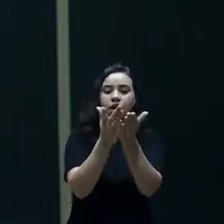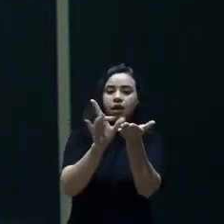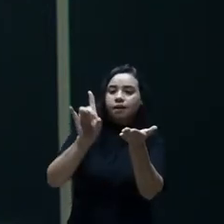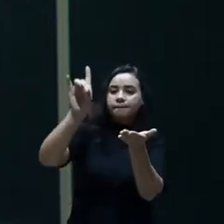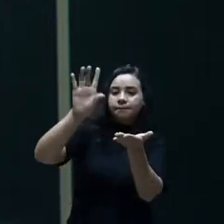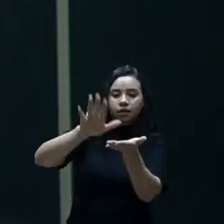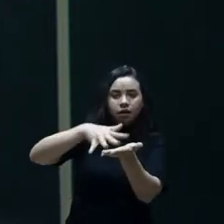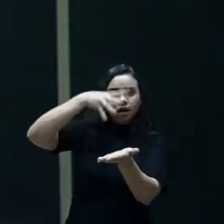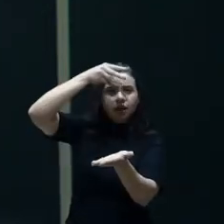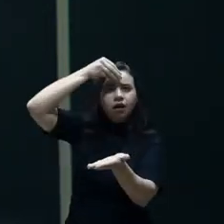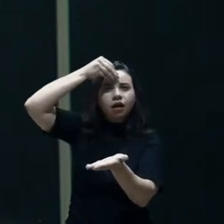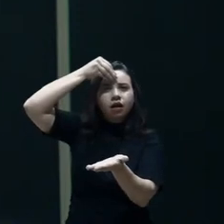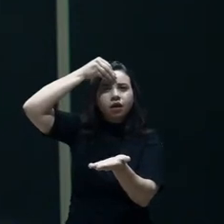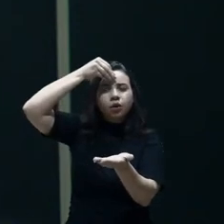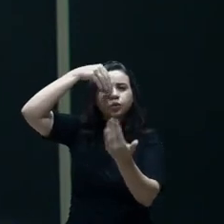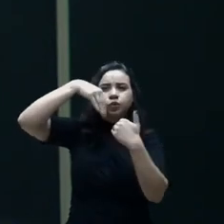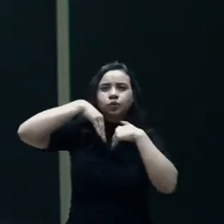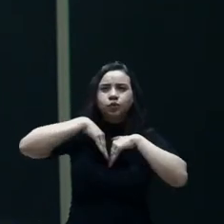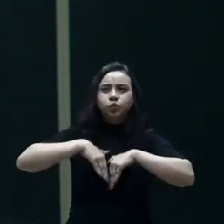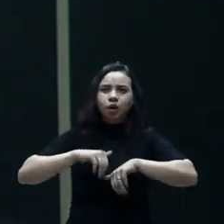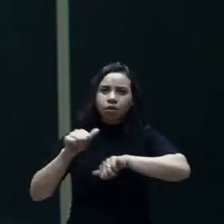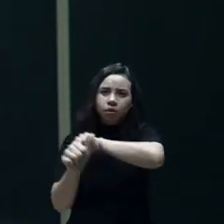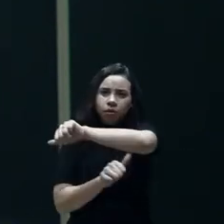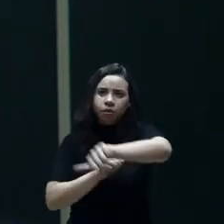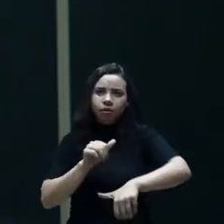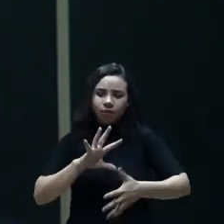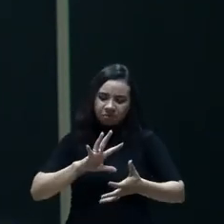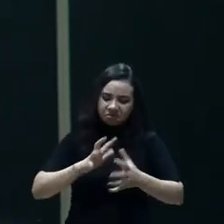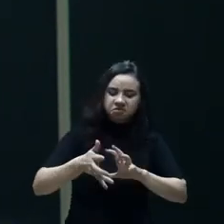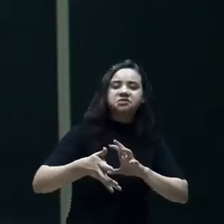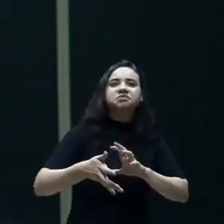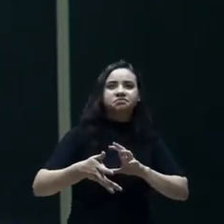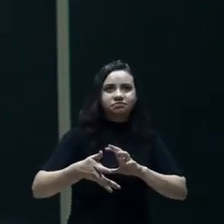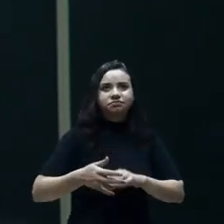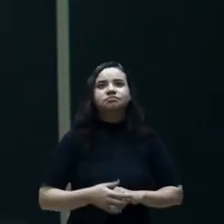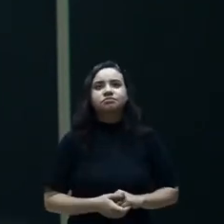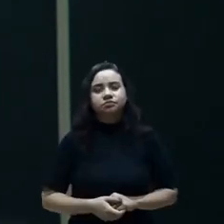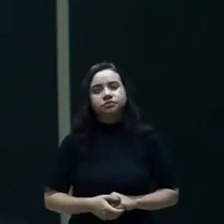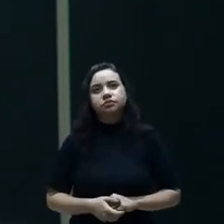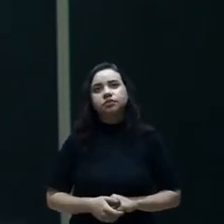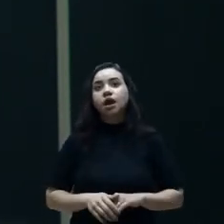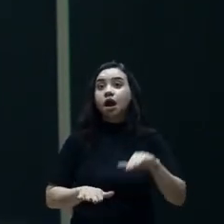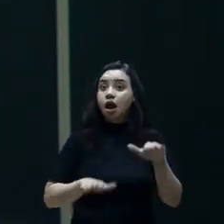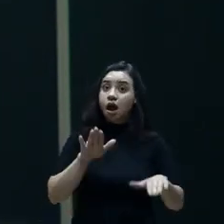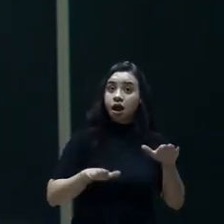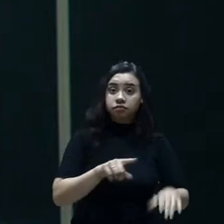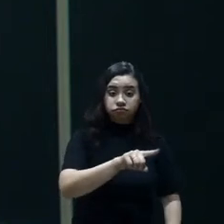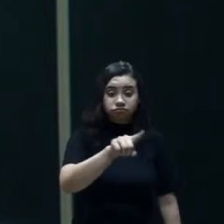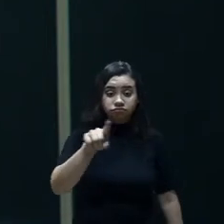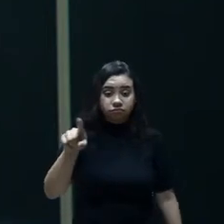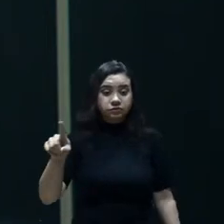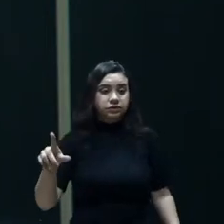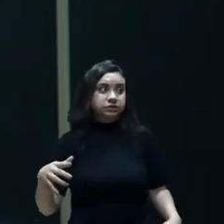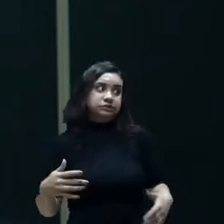vida. Às vezes não é o que você tem que ouvir, ou seja, não é o que você queira ouvir, mas é essa que vai dar aquele